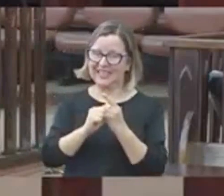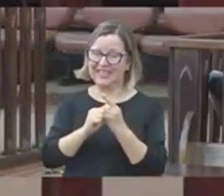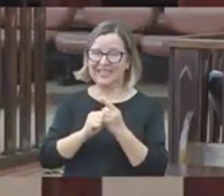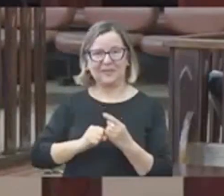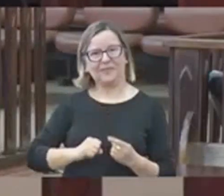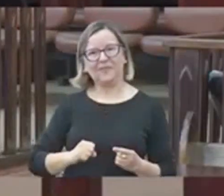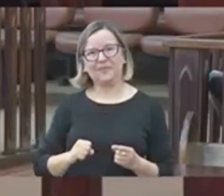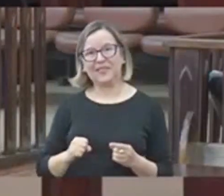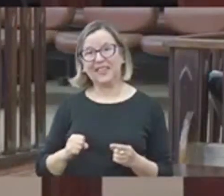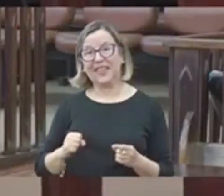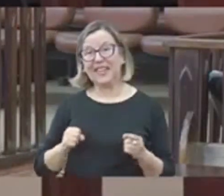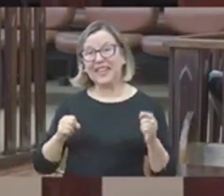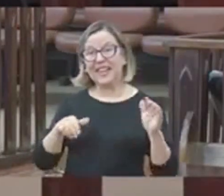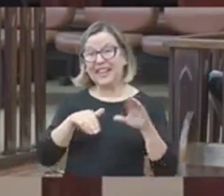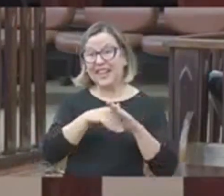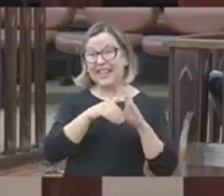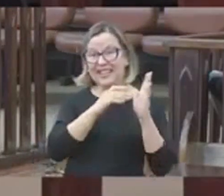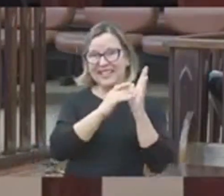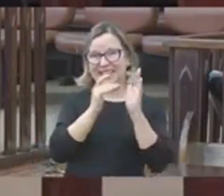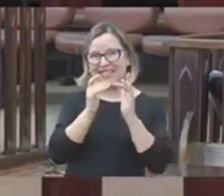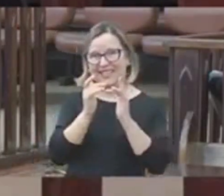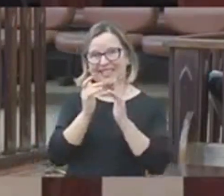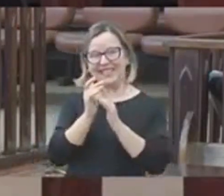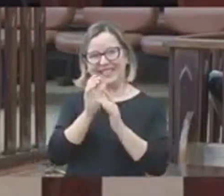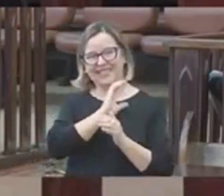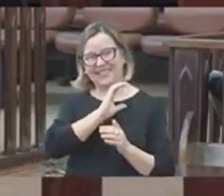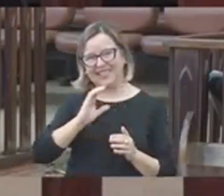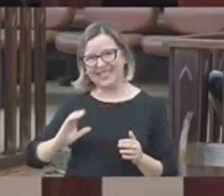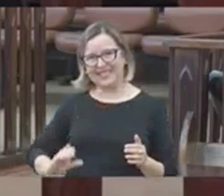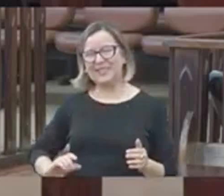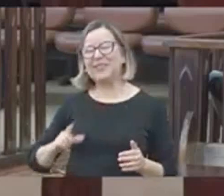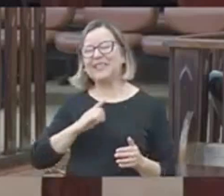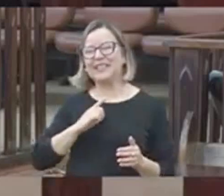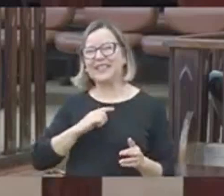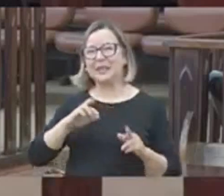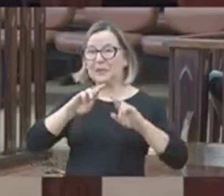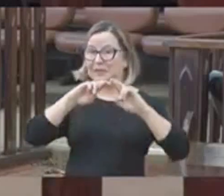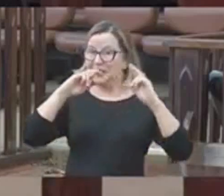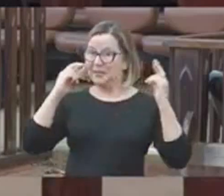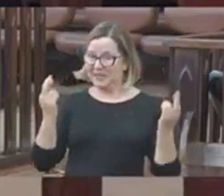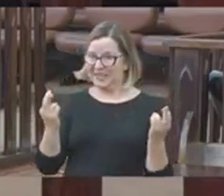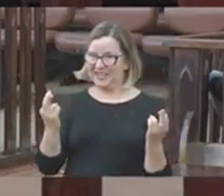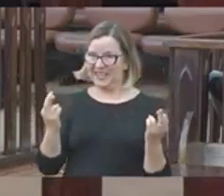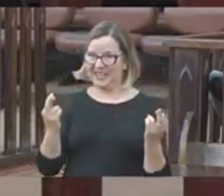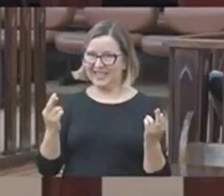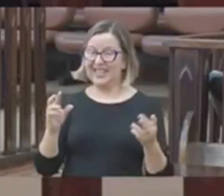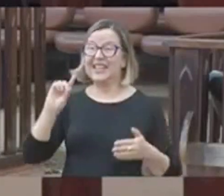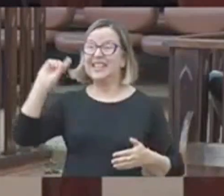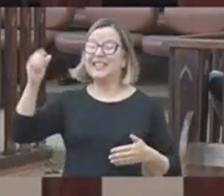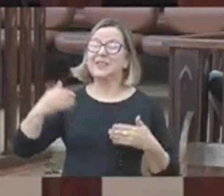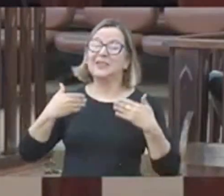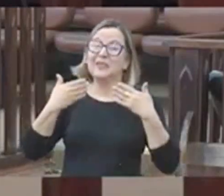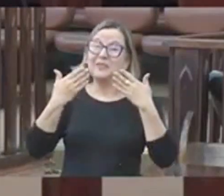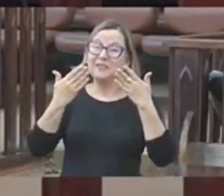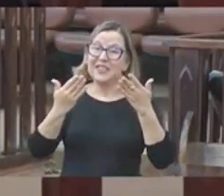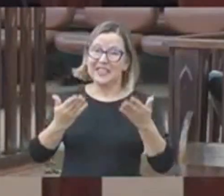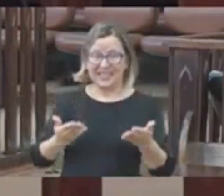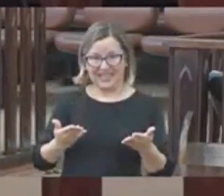Deus, em sua graça, oferece direção e renovação para a vida familiar e